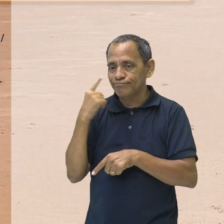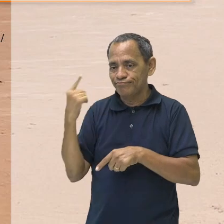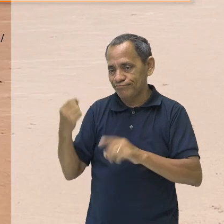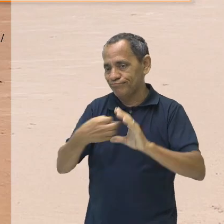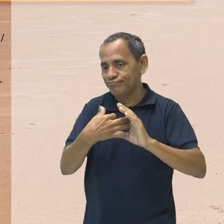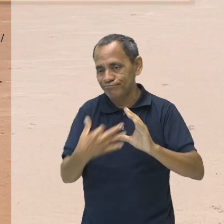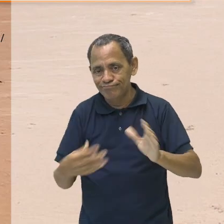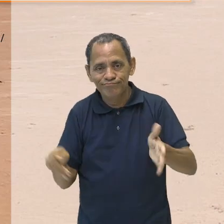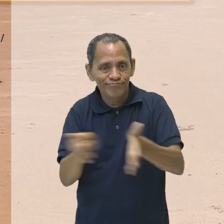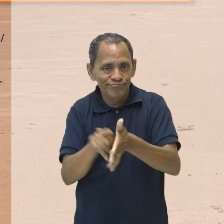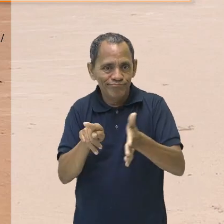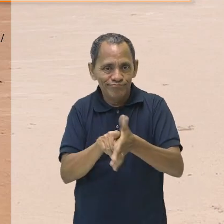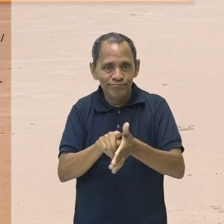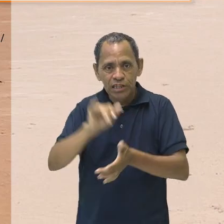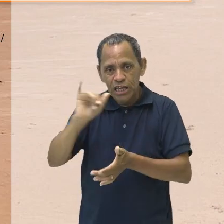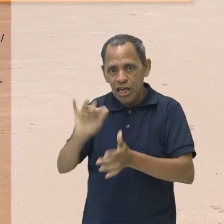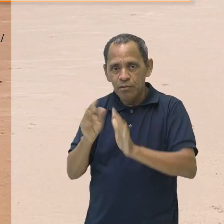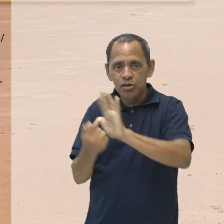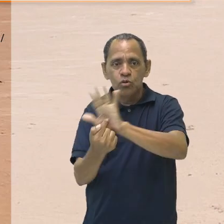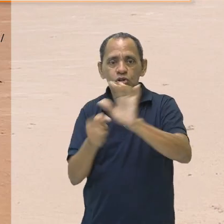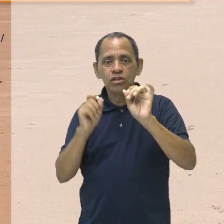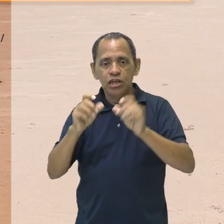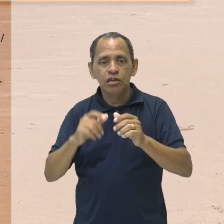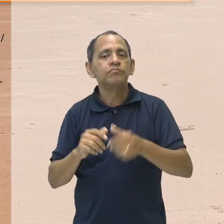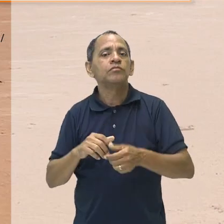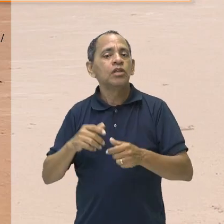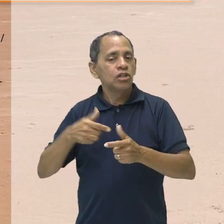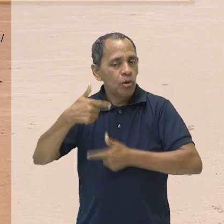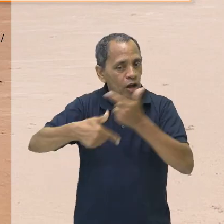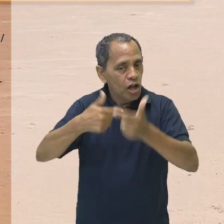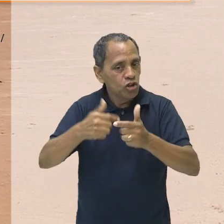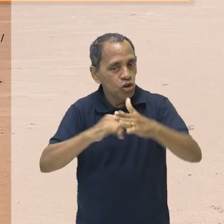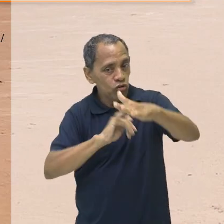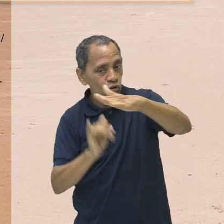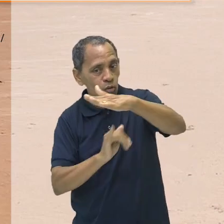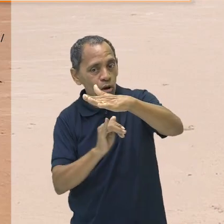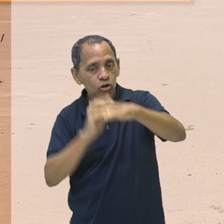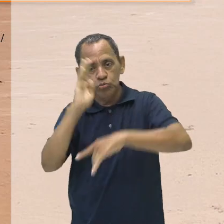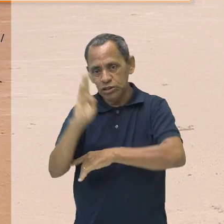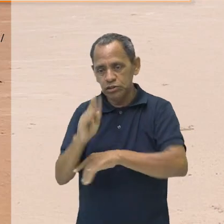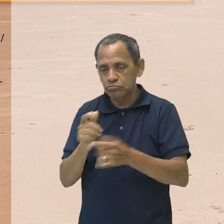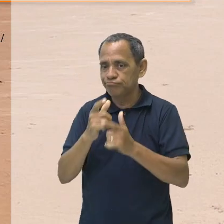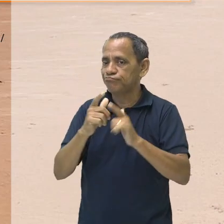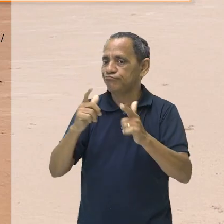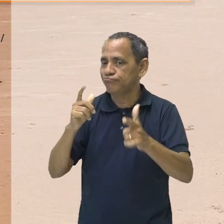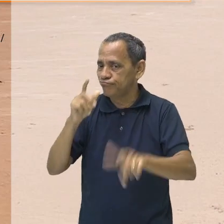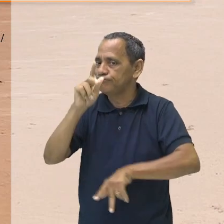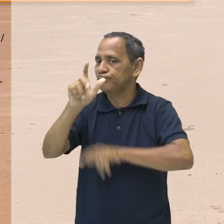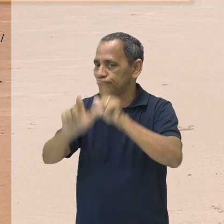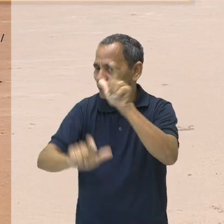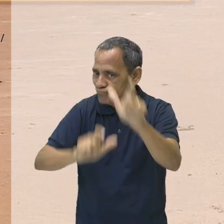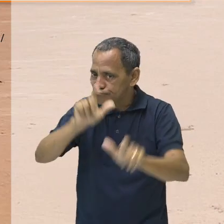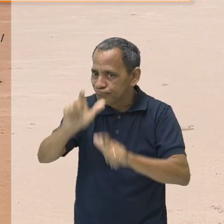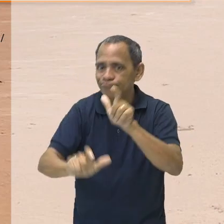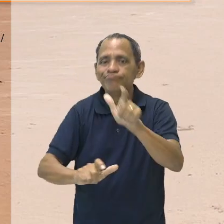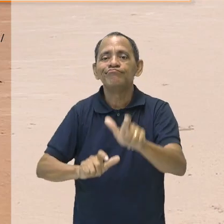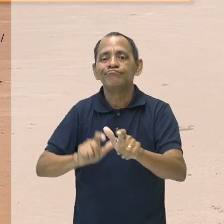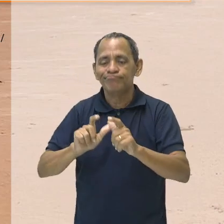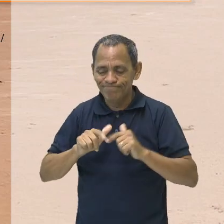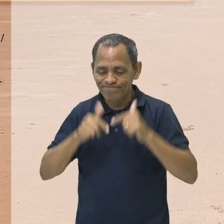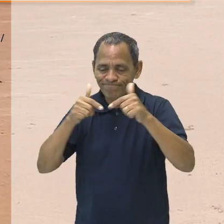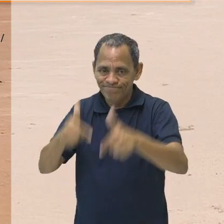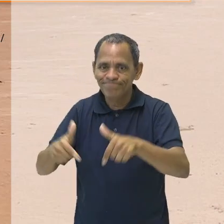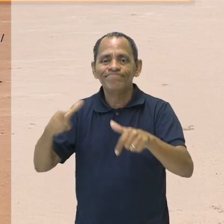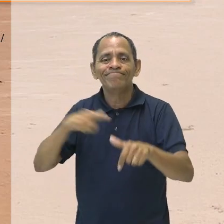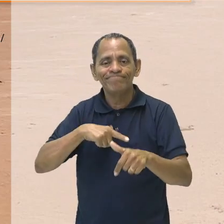no trabalho informal. Por quê? No Brasil, uma grande parte da população ativa